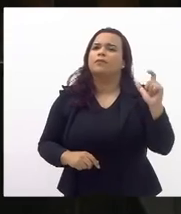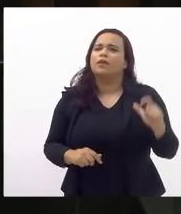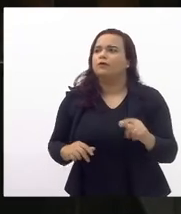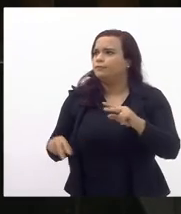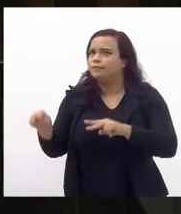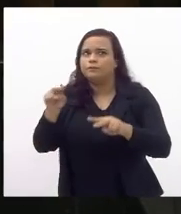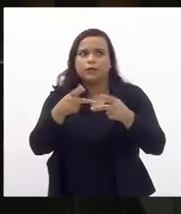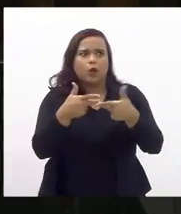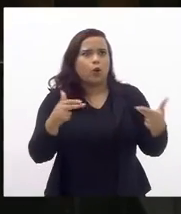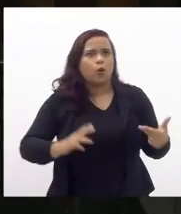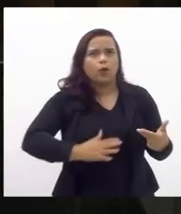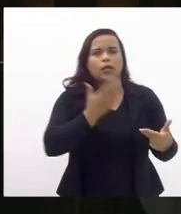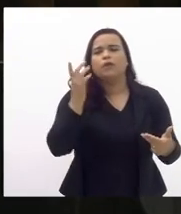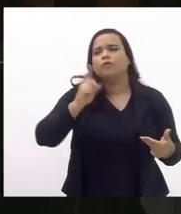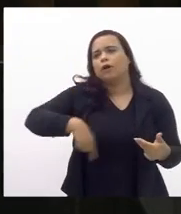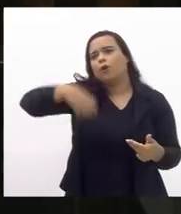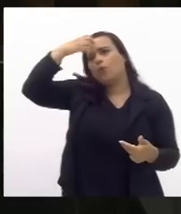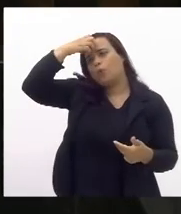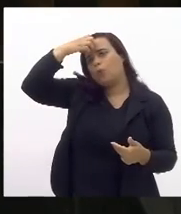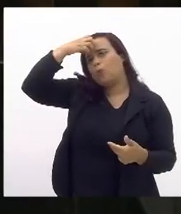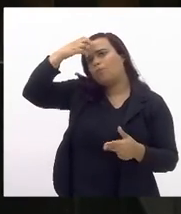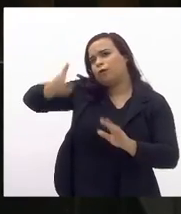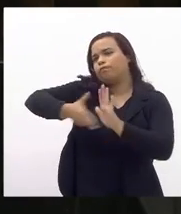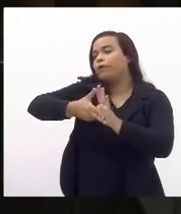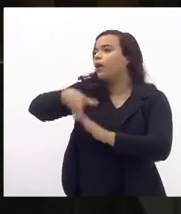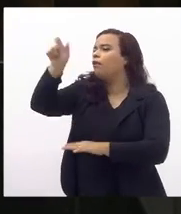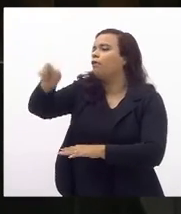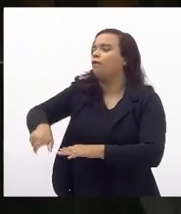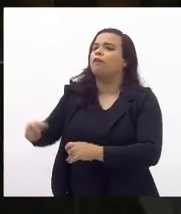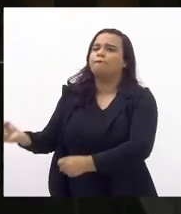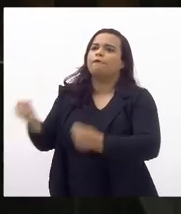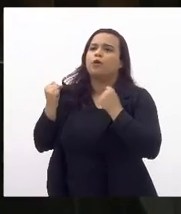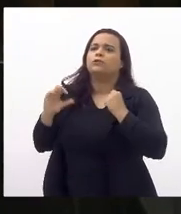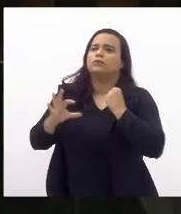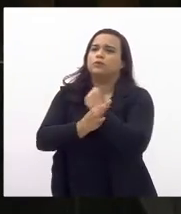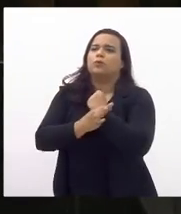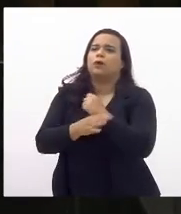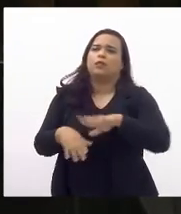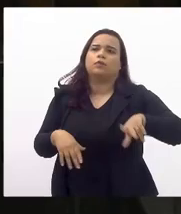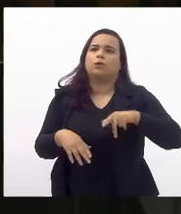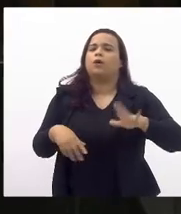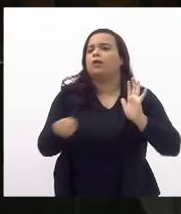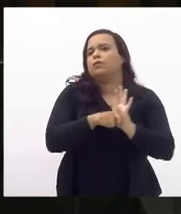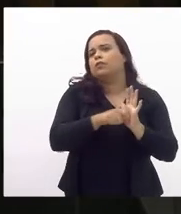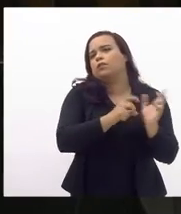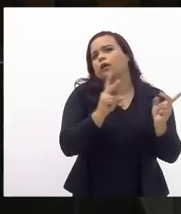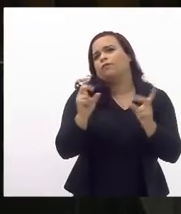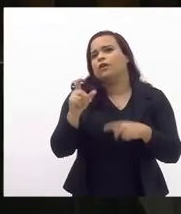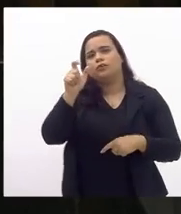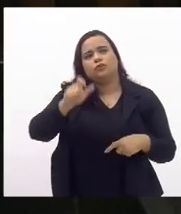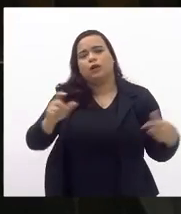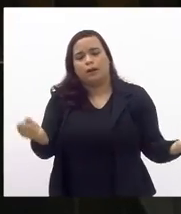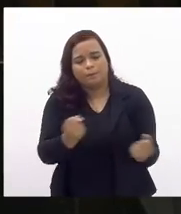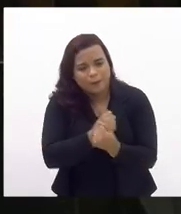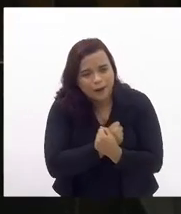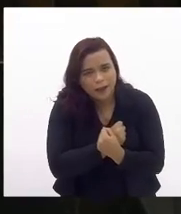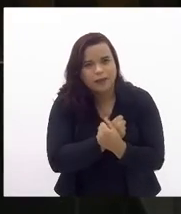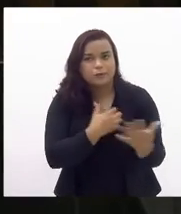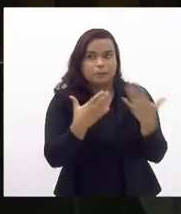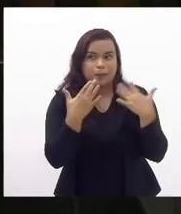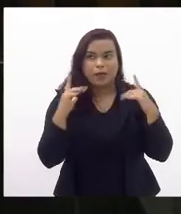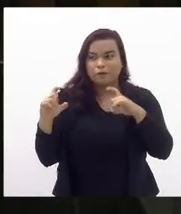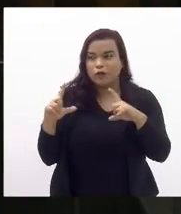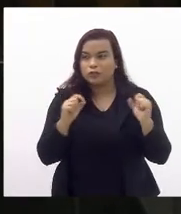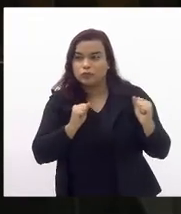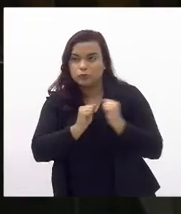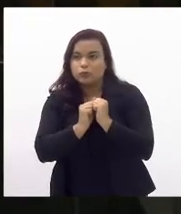acontece na sociedade é culpa das forças de segurança e não é culpa dos traficantes de droga que ele abraça, que ele se deixa